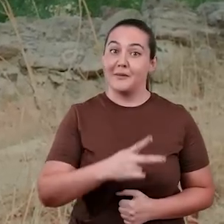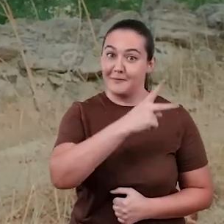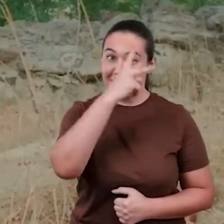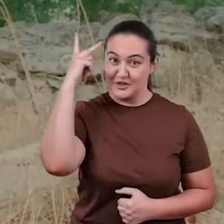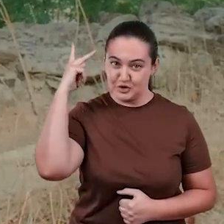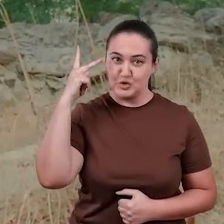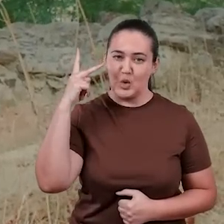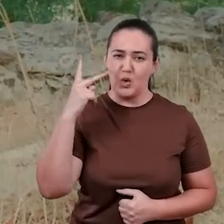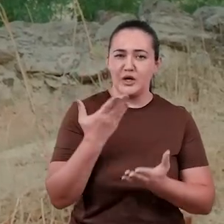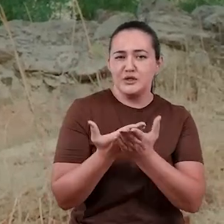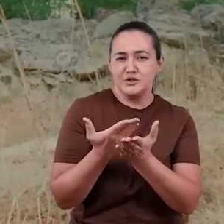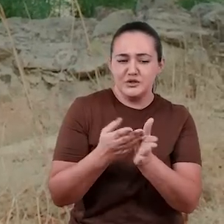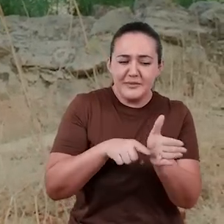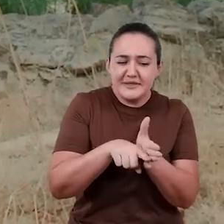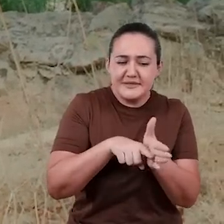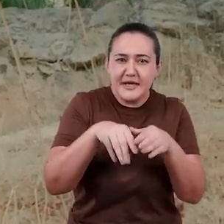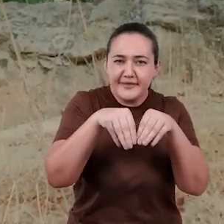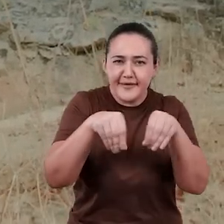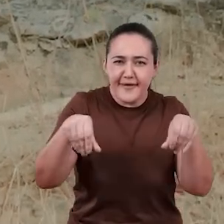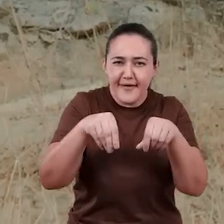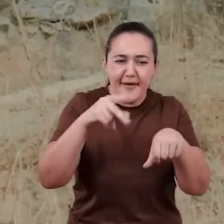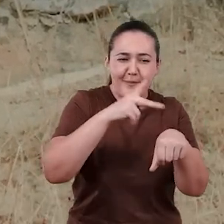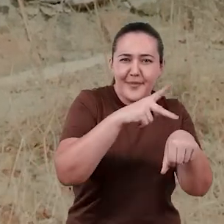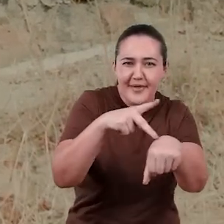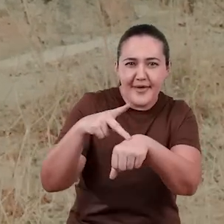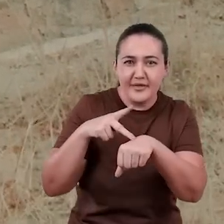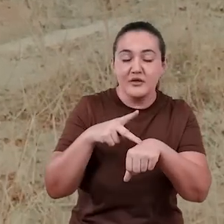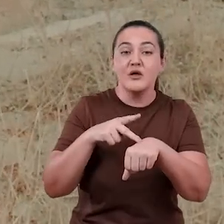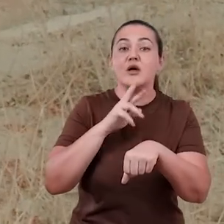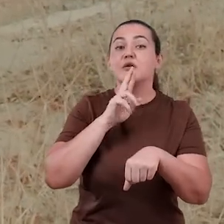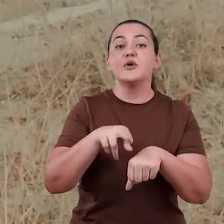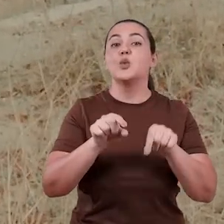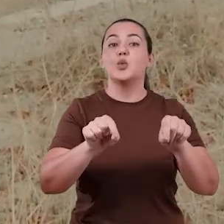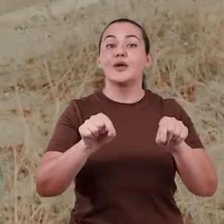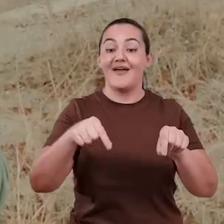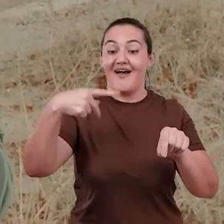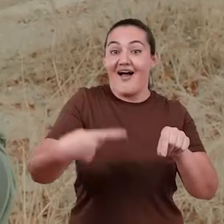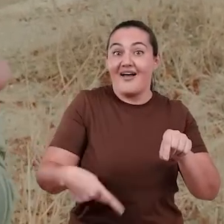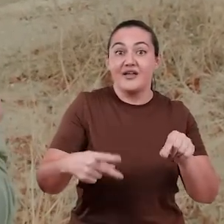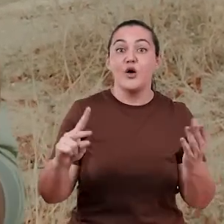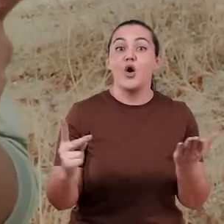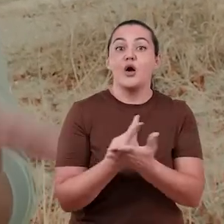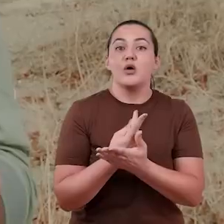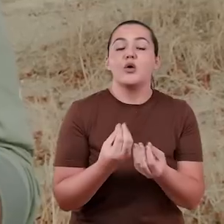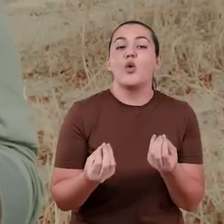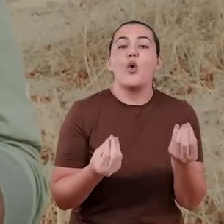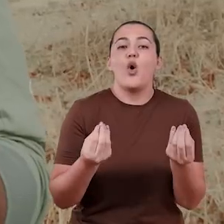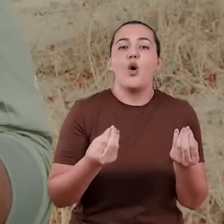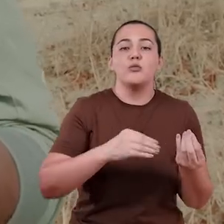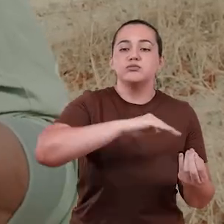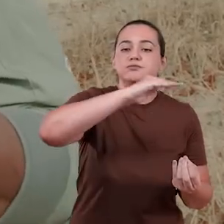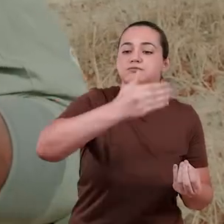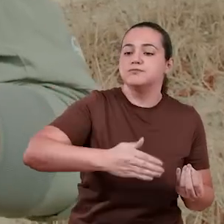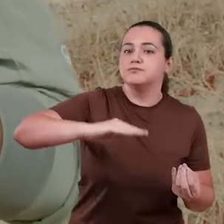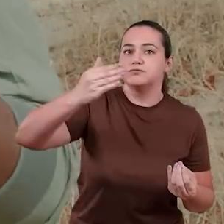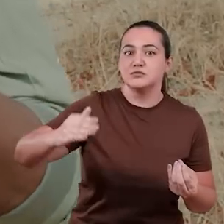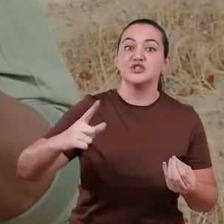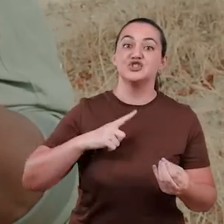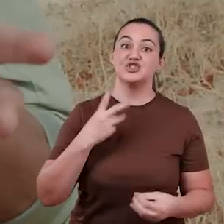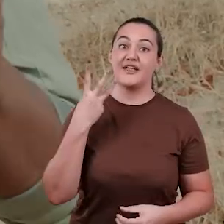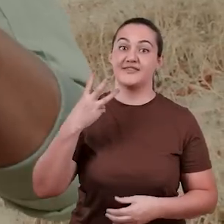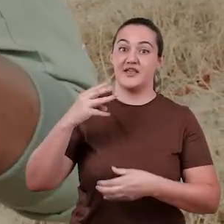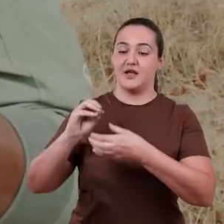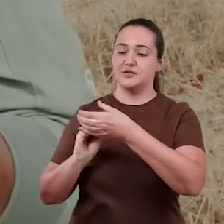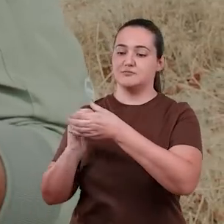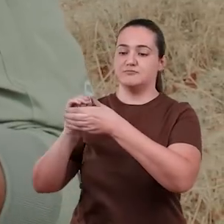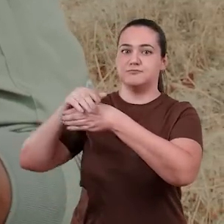geólogos, geologia não é minha praia, que isso aqui é tudo resultado de uma formação vulcânica, porque havia 3 vulcões